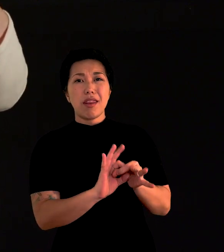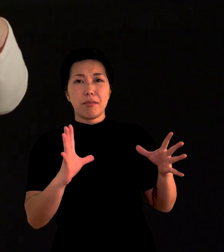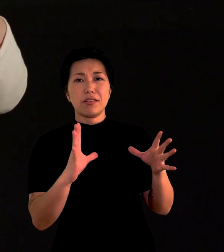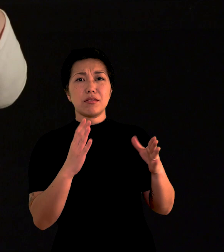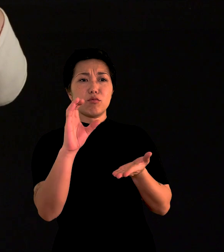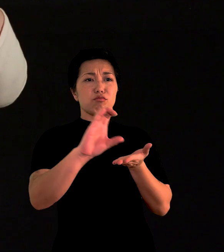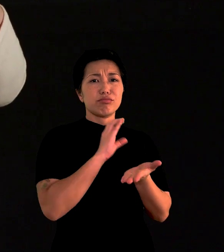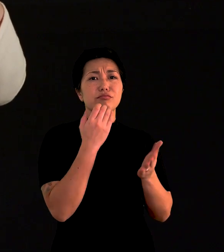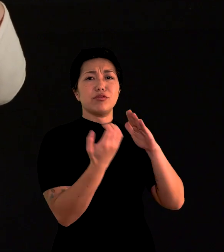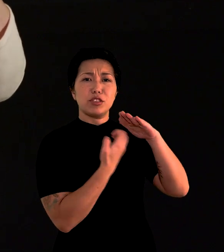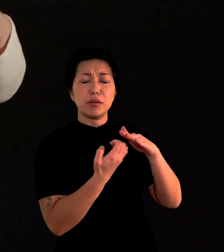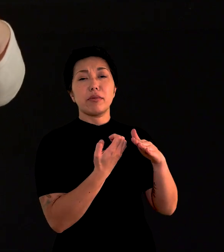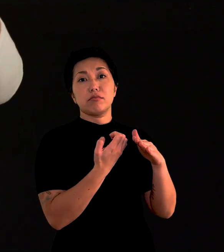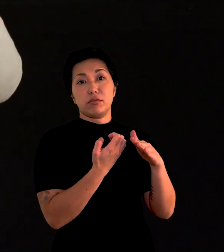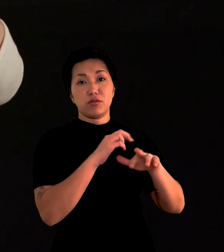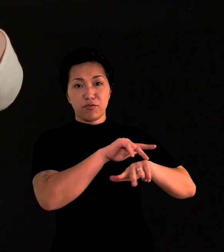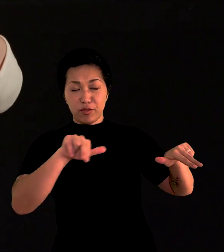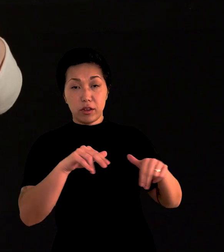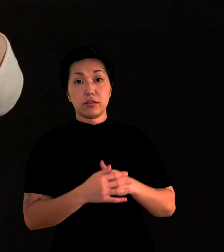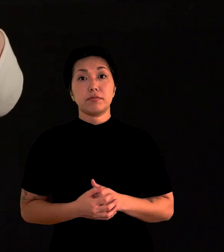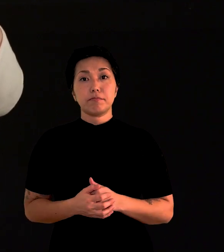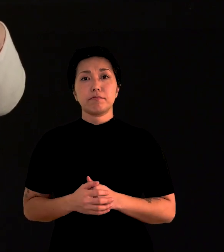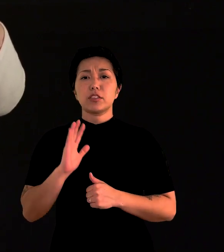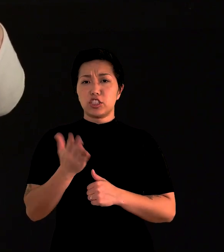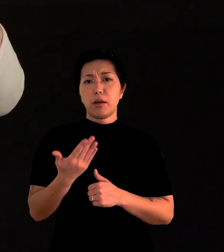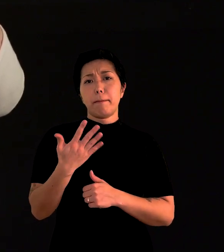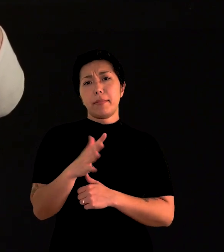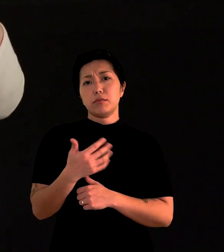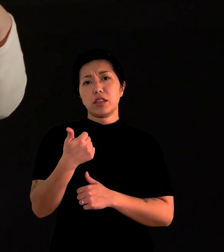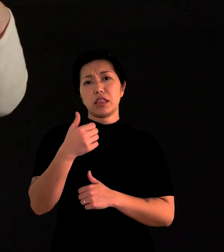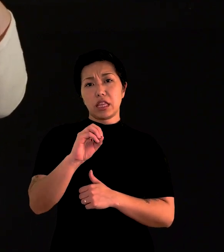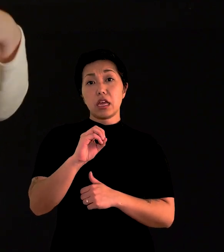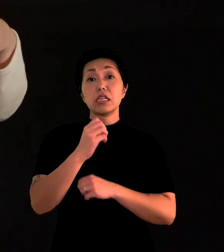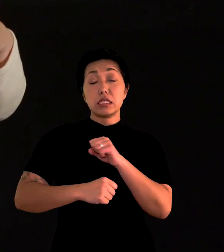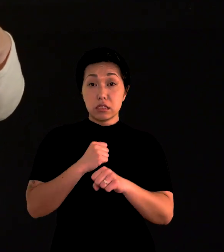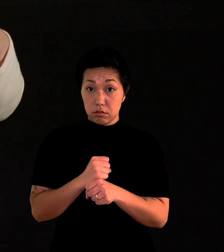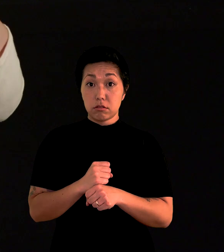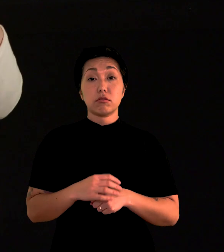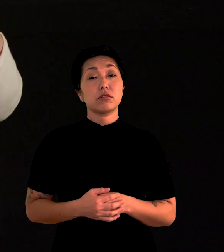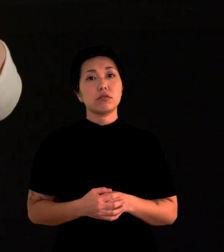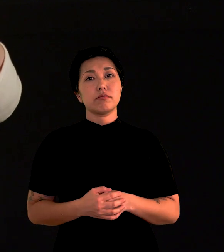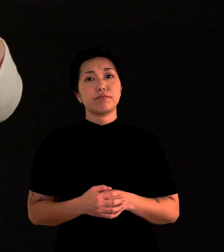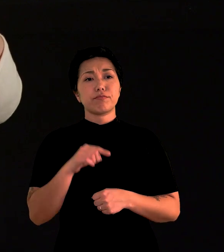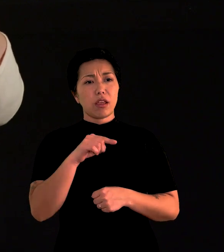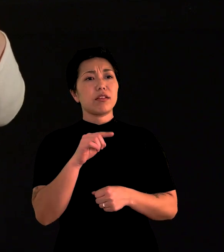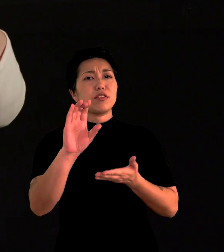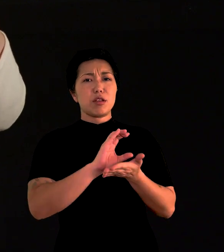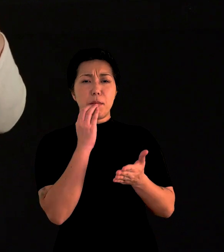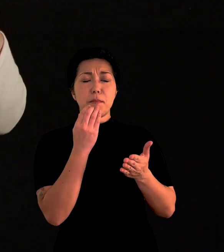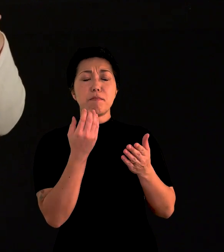estudos voltados a esse licenciamento de empreendimentos. Já faz cerca de 10